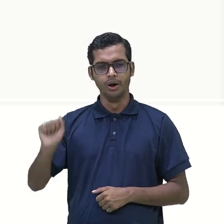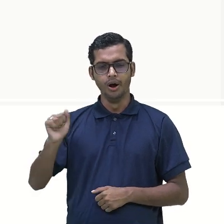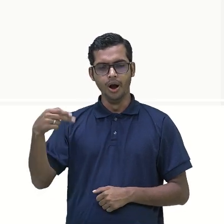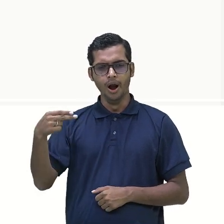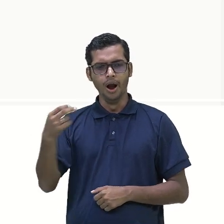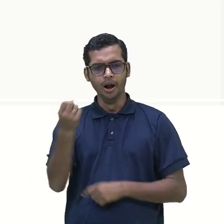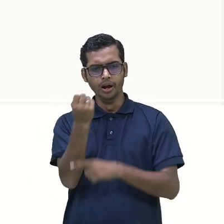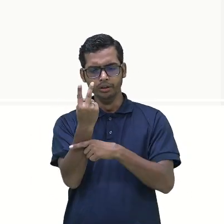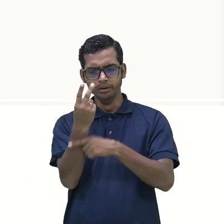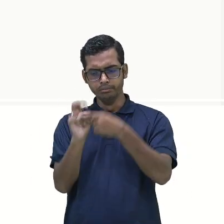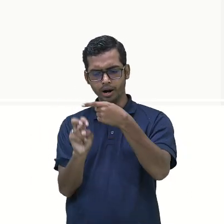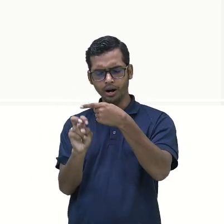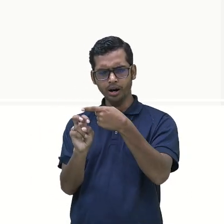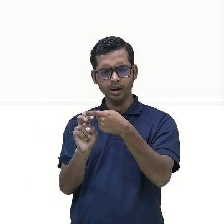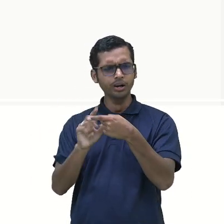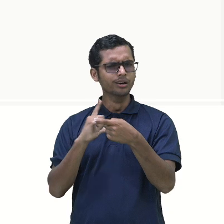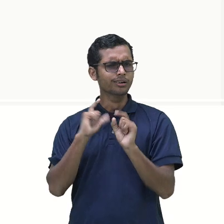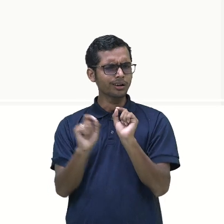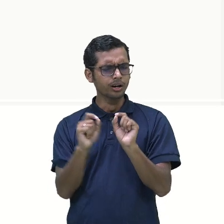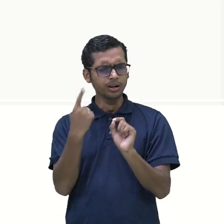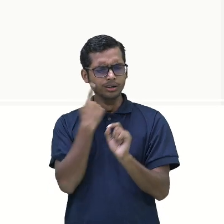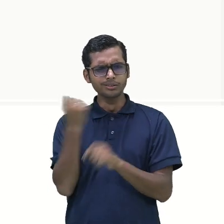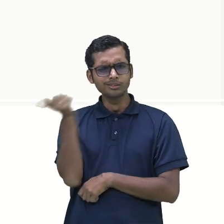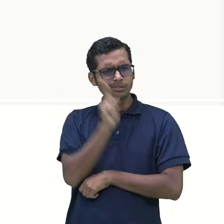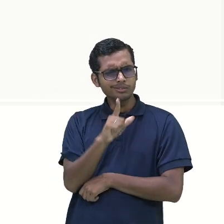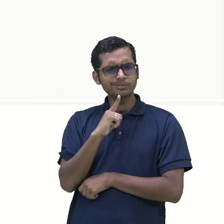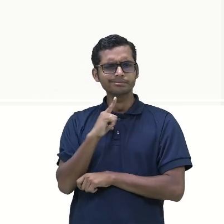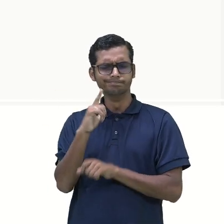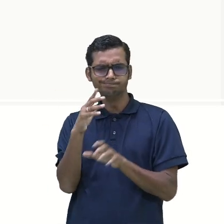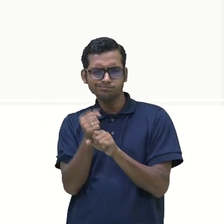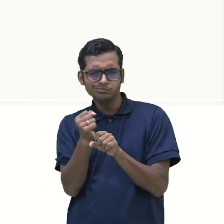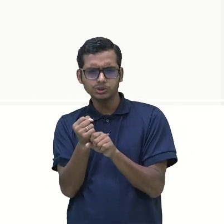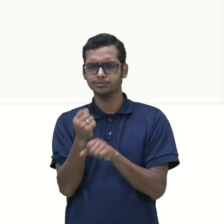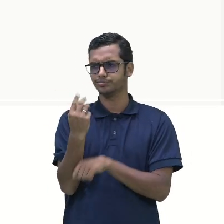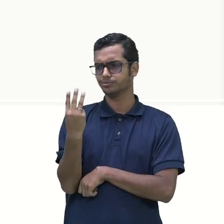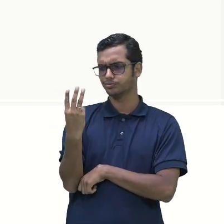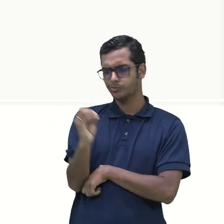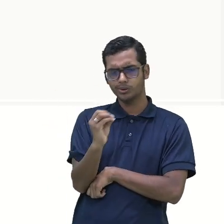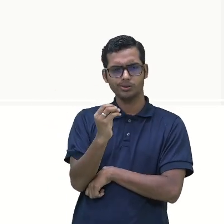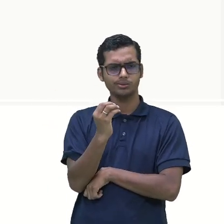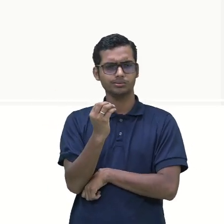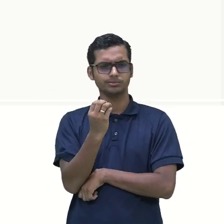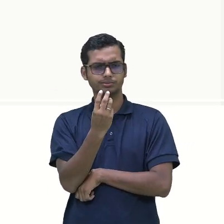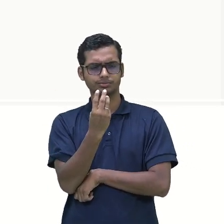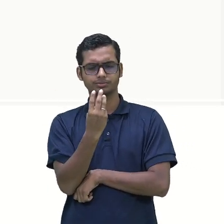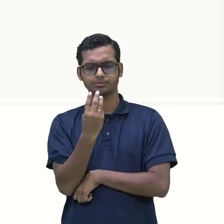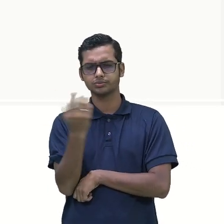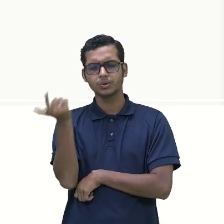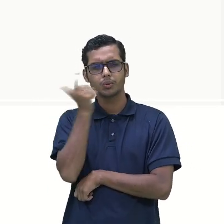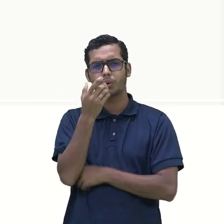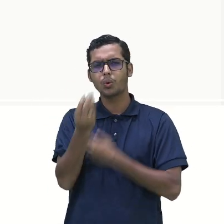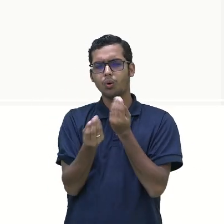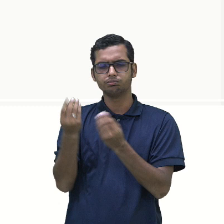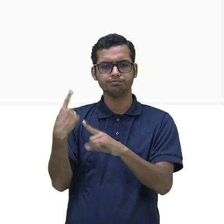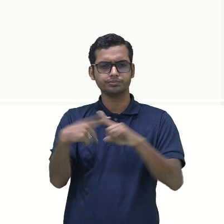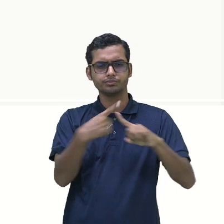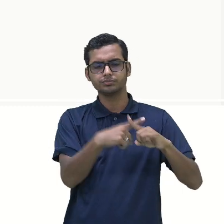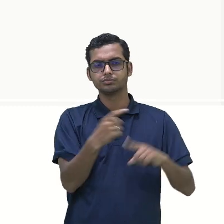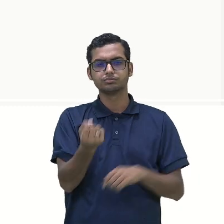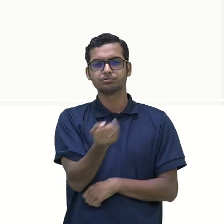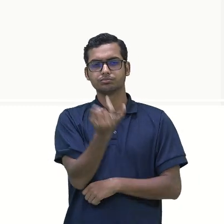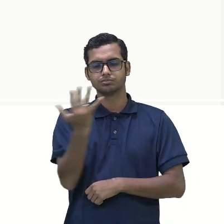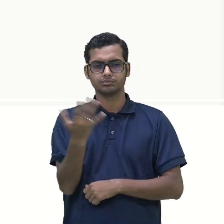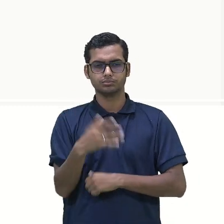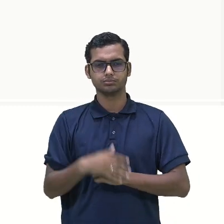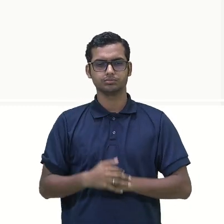2/5. Gente, para ficar 30, 30, eu teria que, para ficar 30, aqui eu teria que multiplicar por quanto aqui